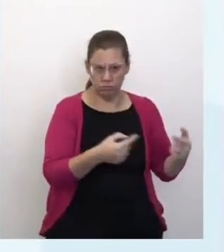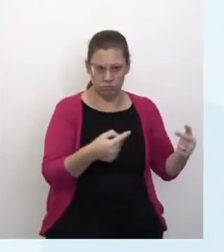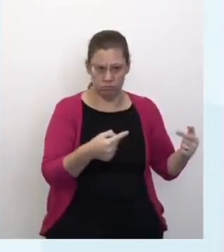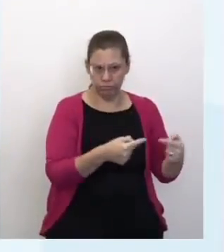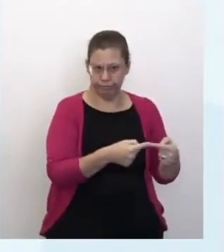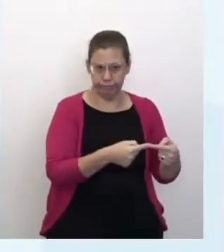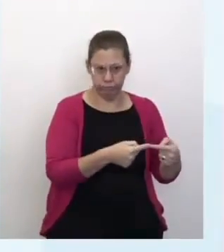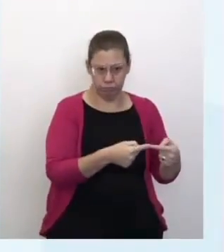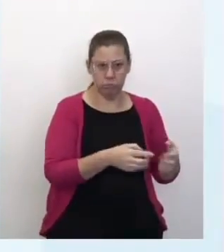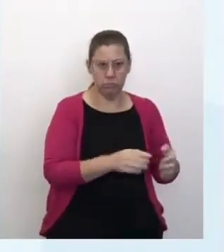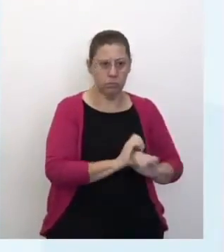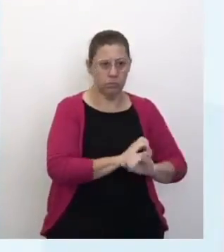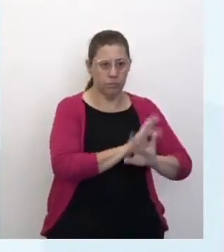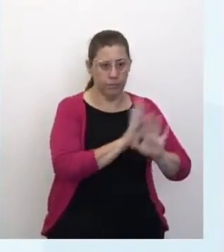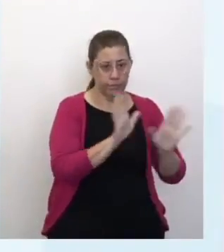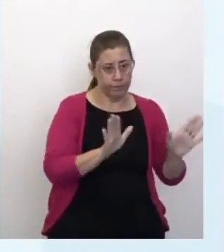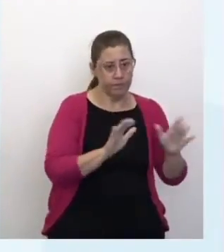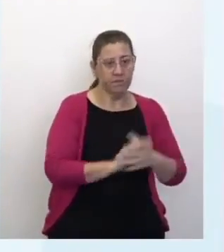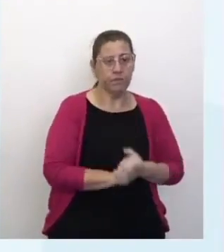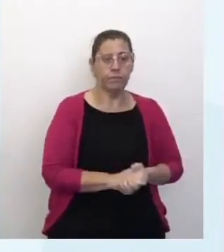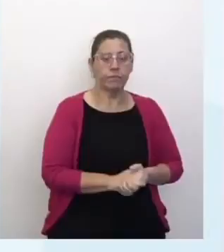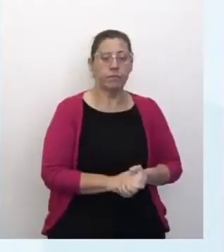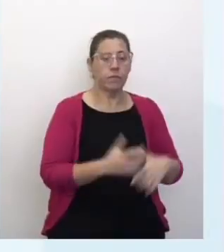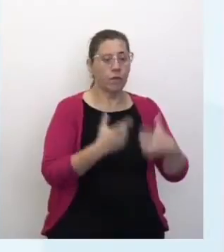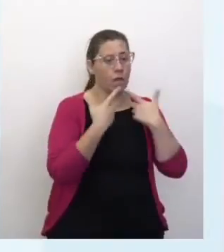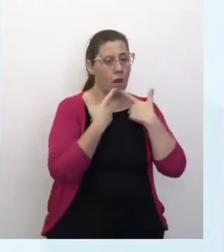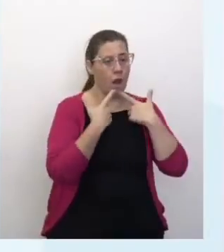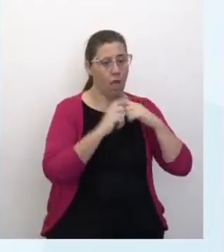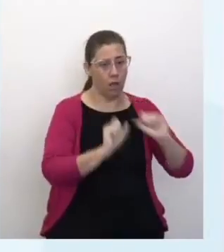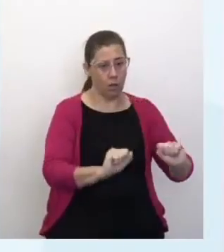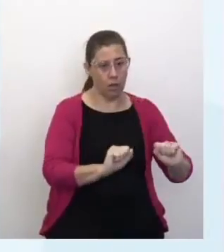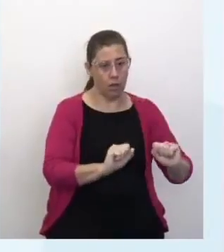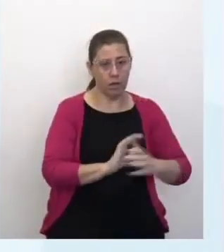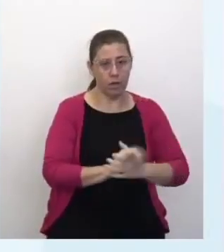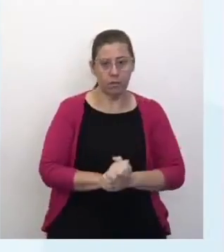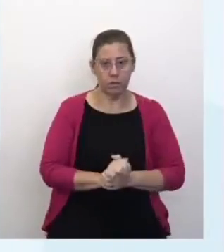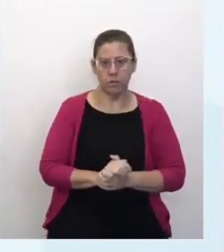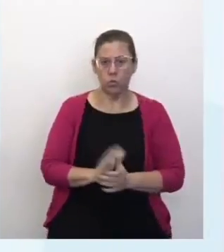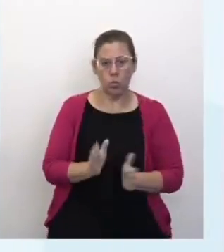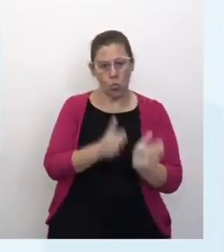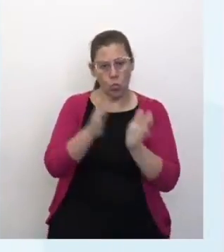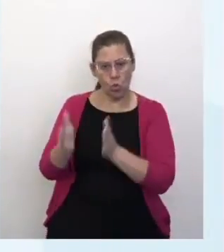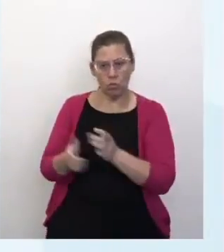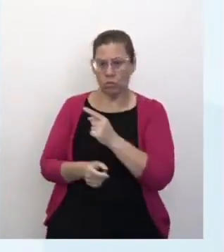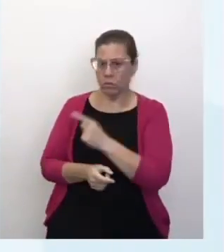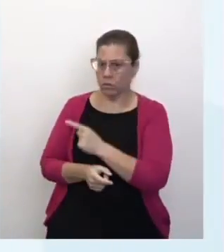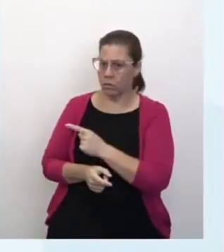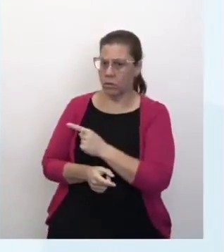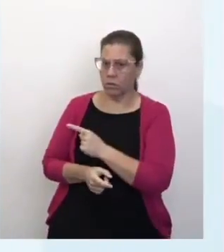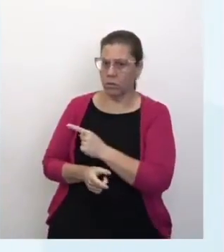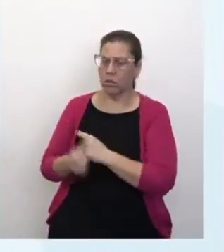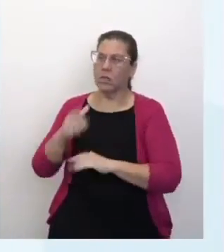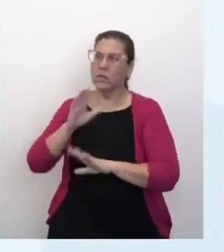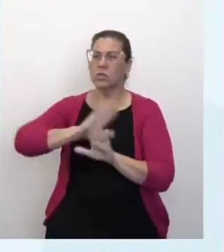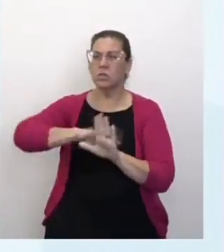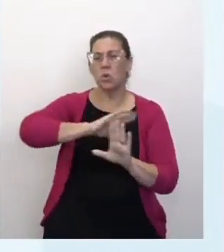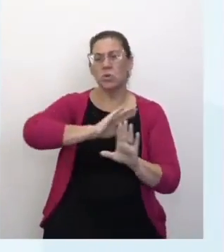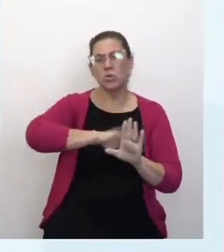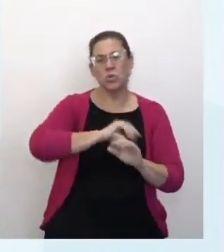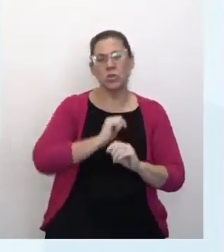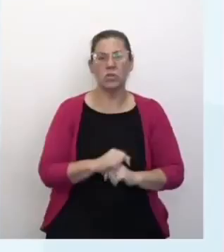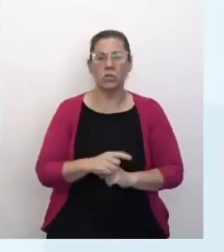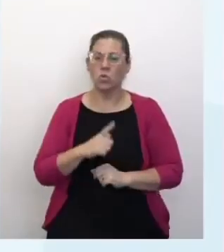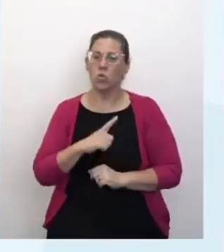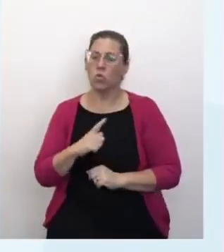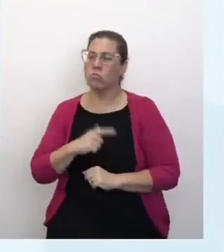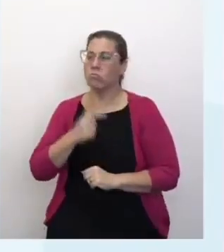Clara. Na linguagem do Almeida Garrett, o amor era mais subjetivo. Então, você tinha lá o Tomás Antônio Gonzaga